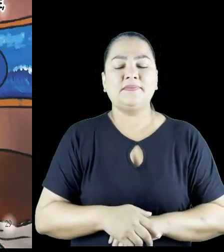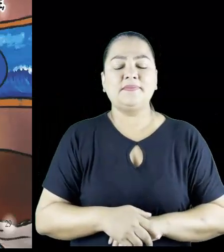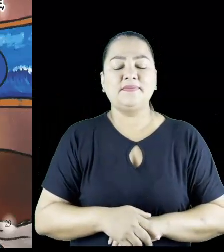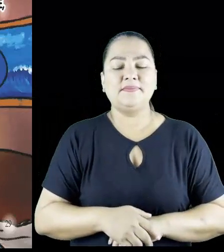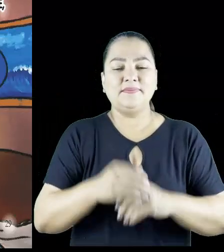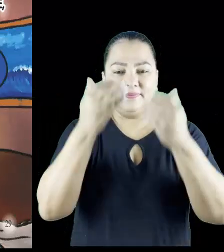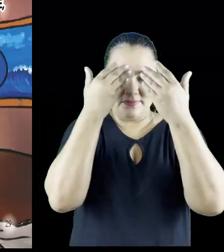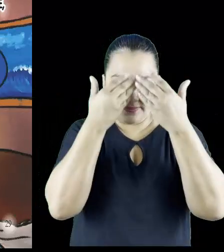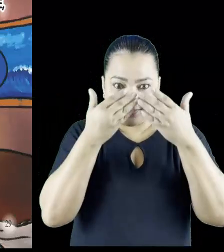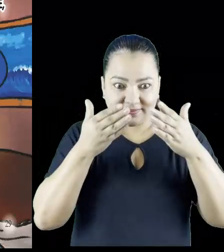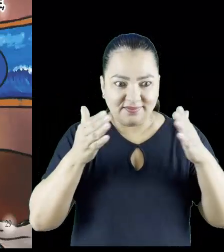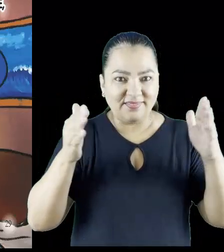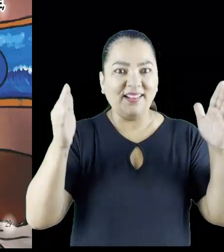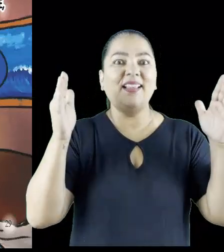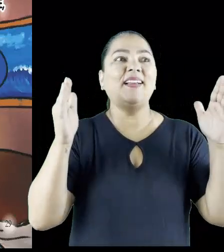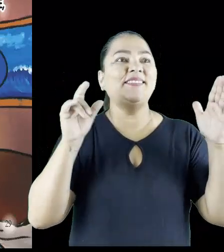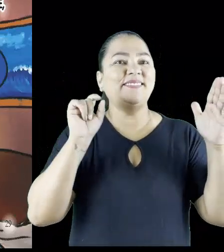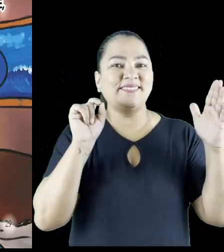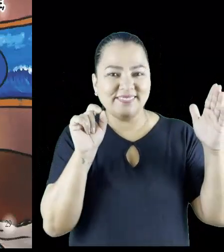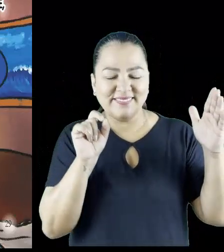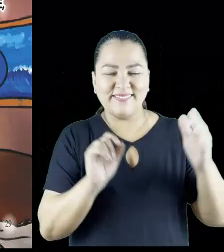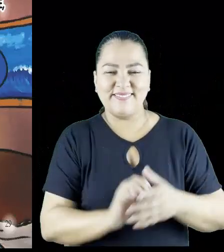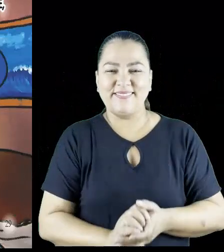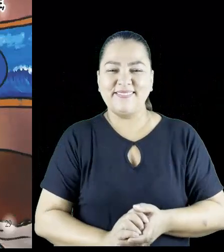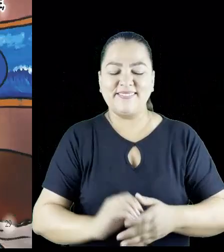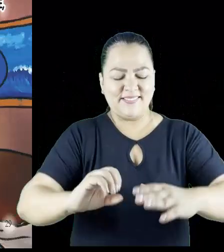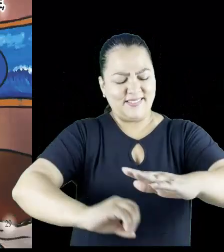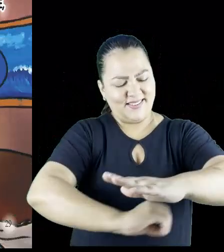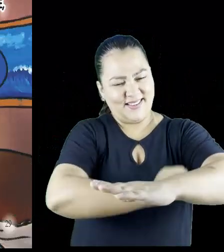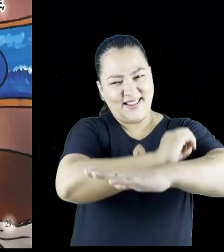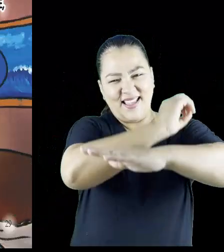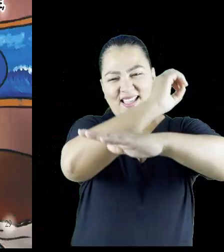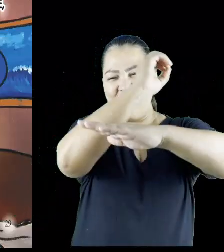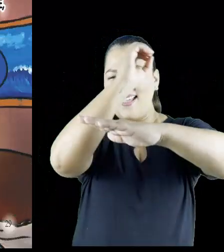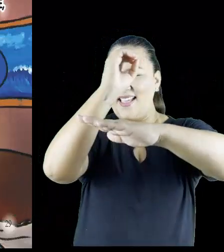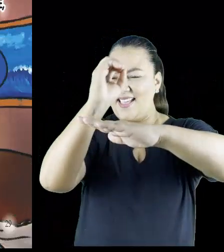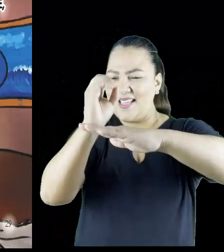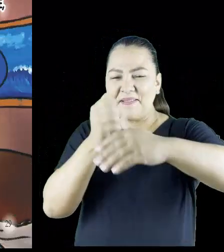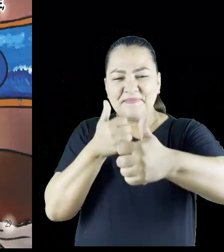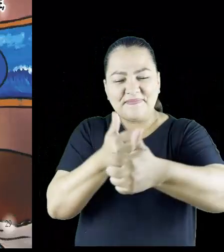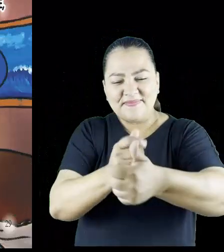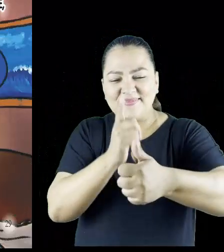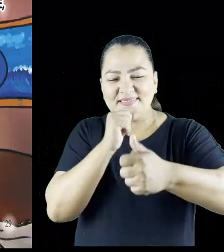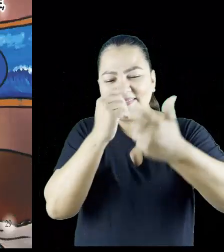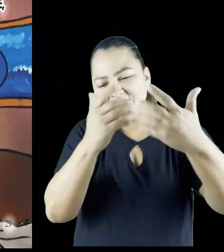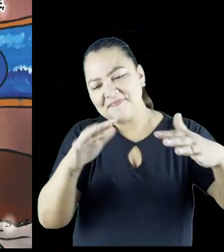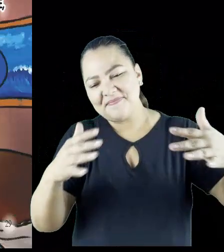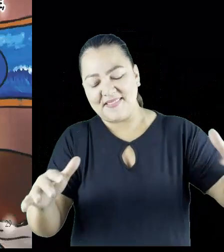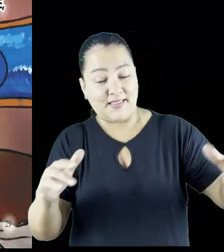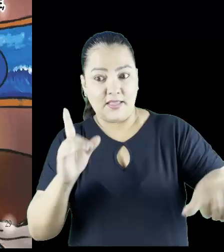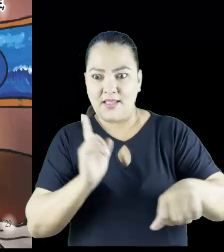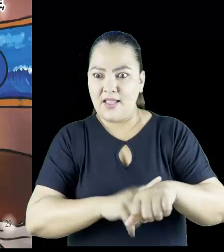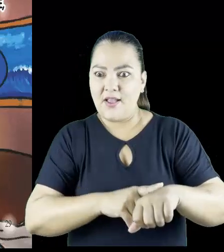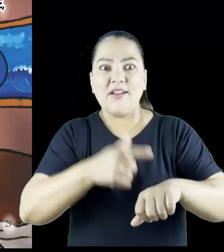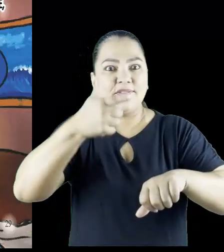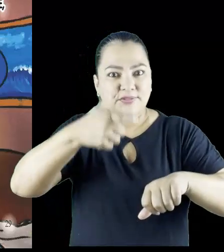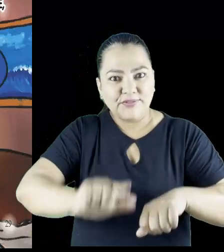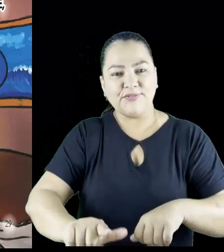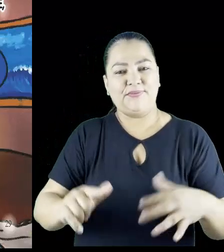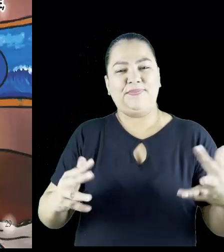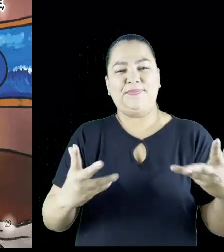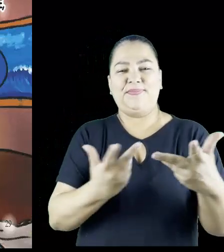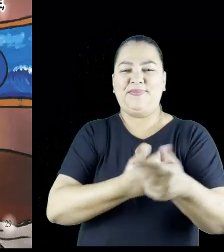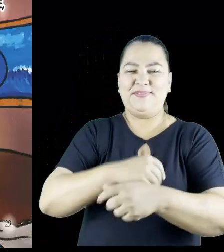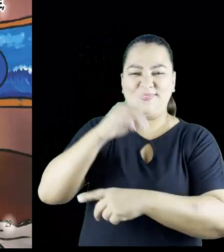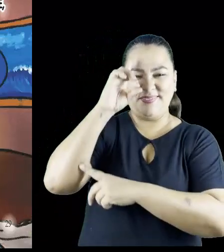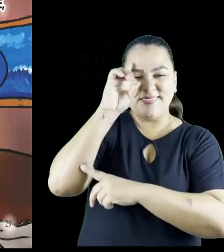cá. Abri os meus olhos sendo presenteada com aquele nascer do sol no mar. Era hora de buscar as crianças para